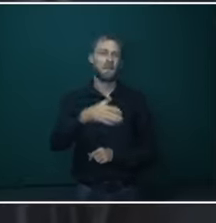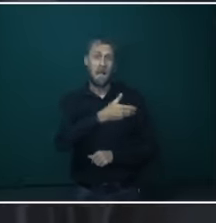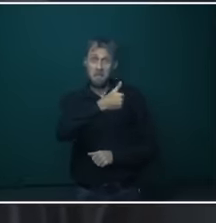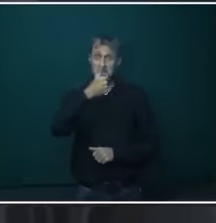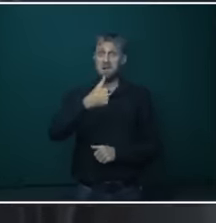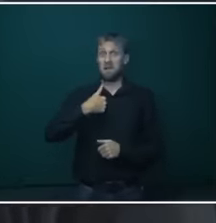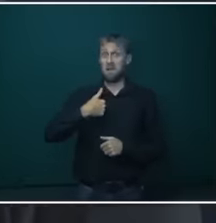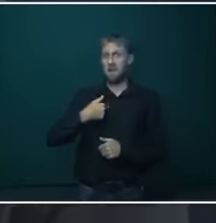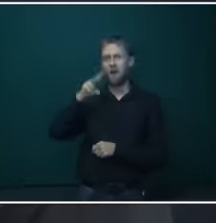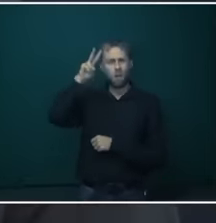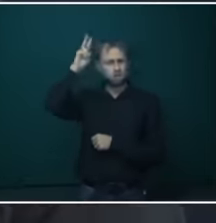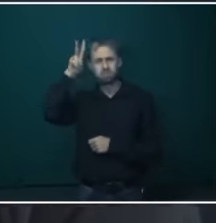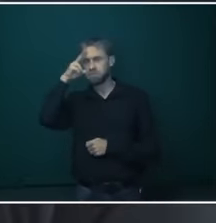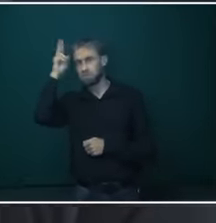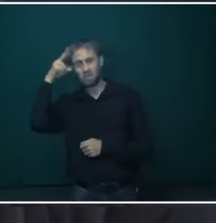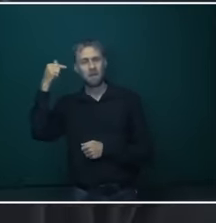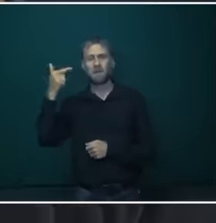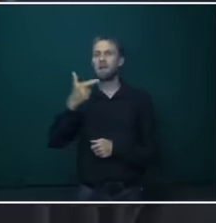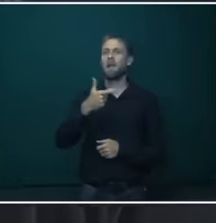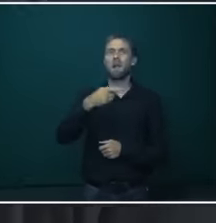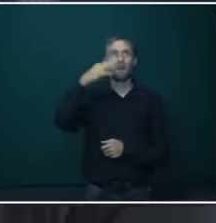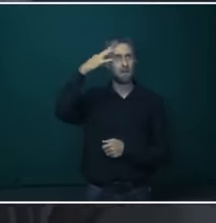Antes embriagado,